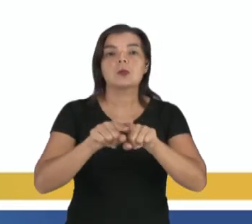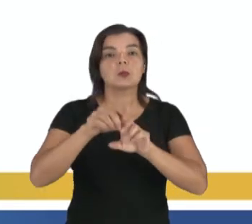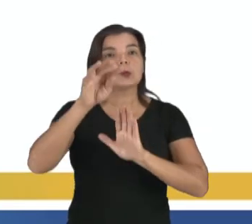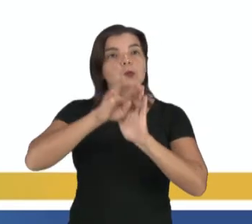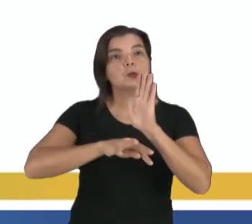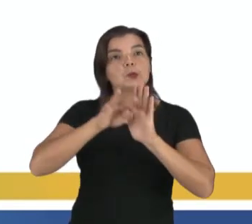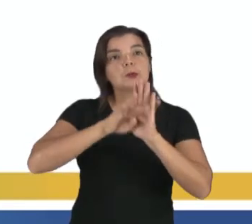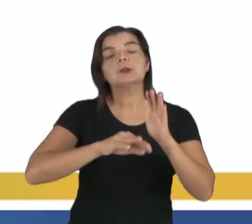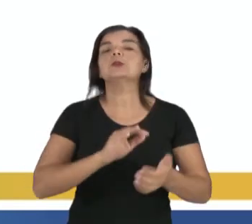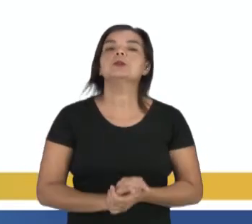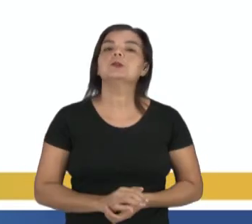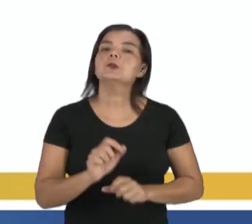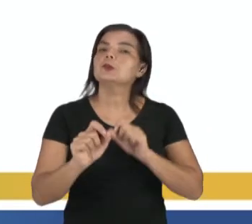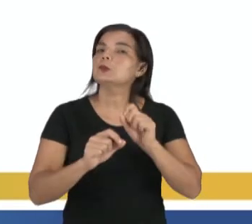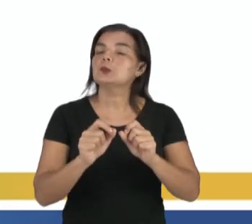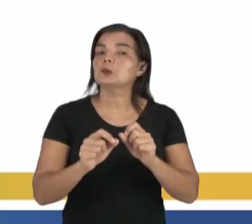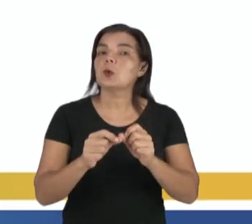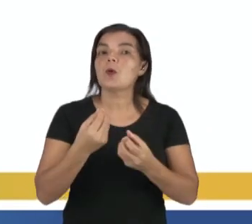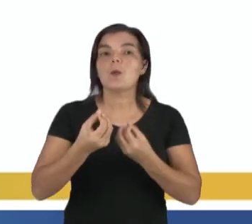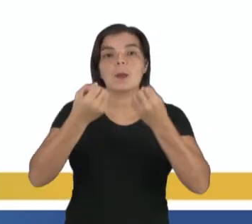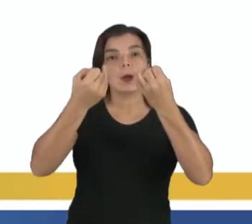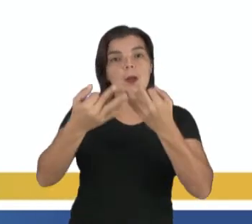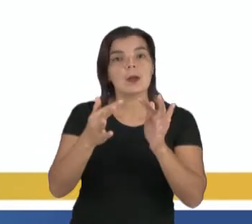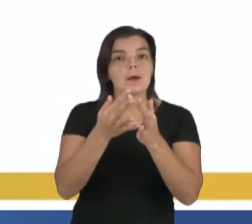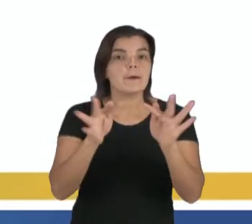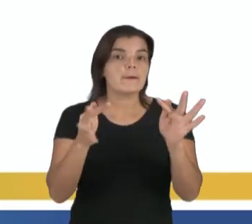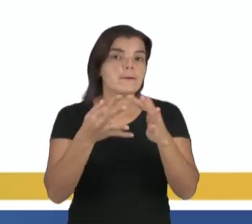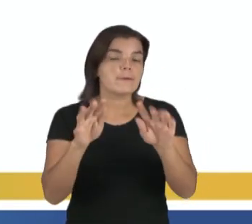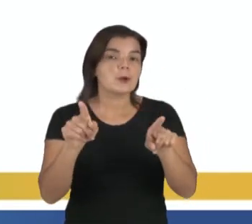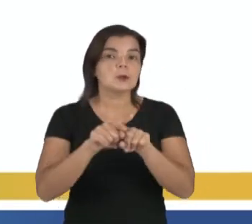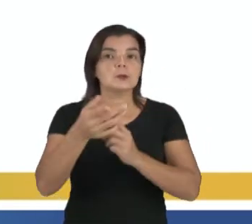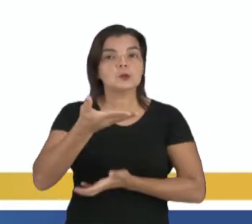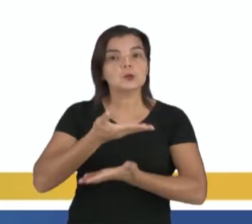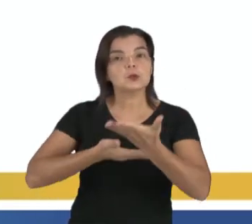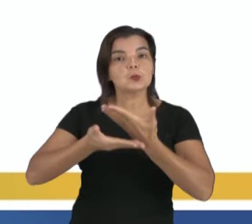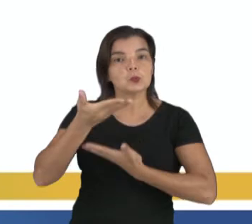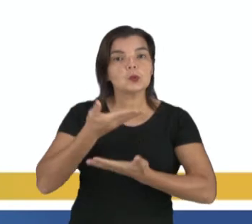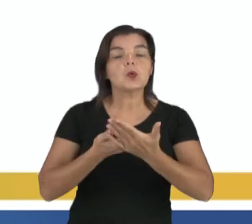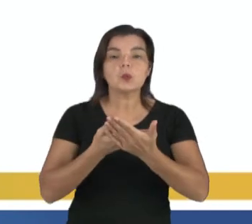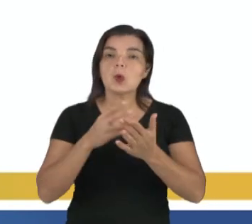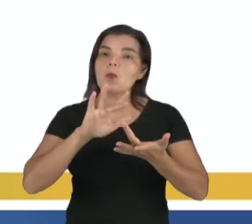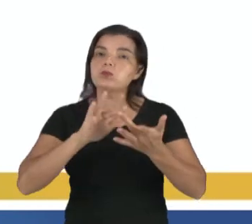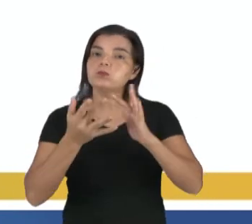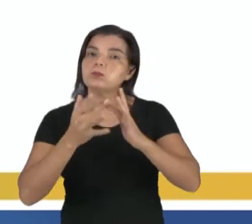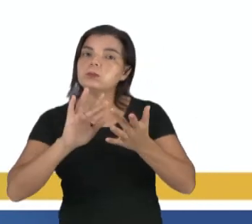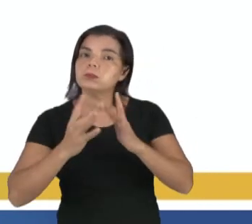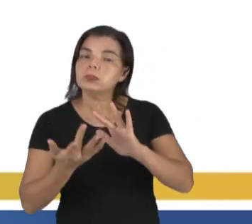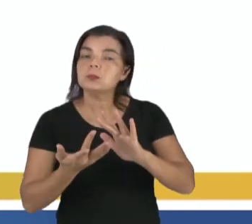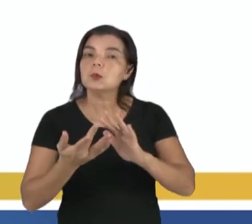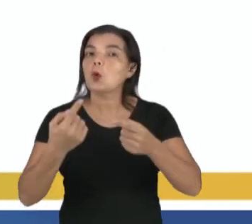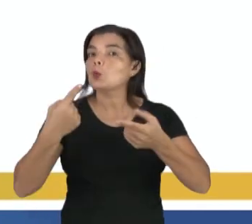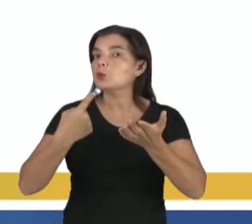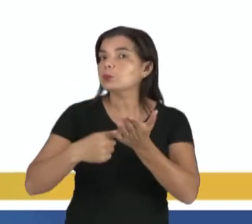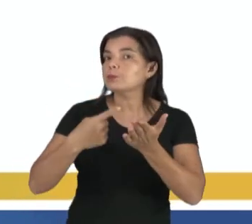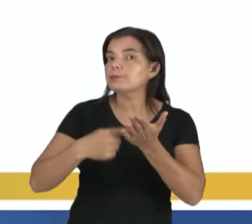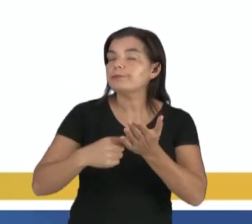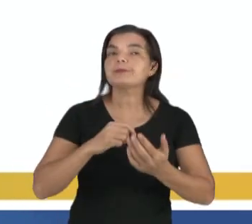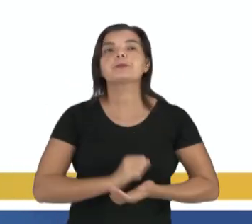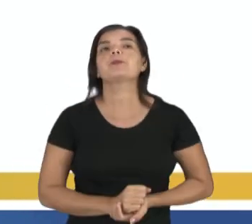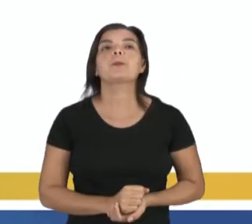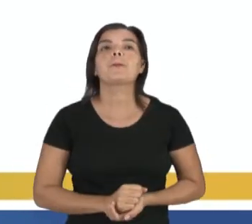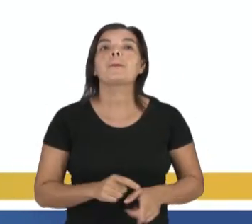texto. Trata-se da forma como as frases e palavras se relacionam e são conectadas, combinadas.